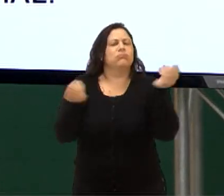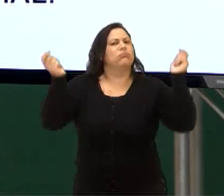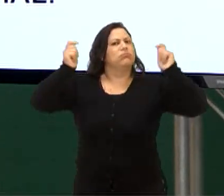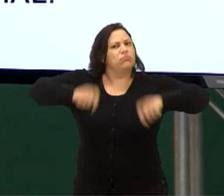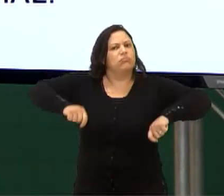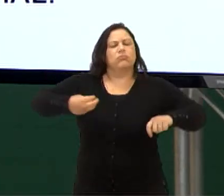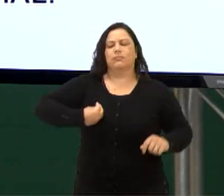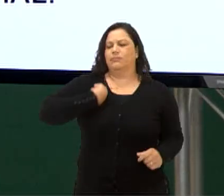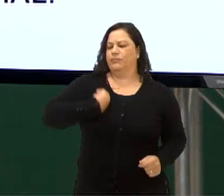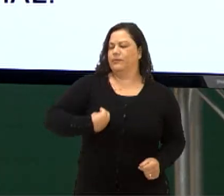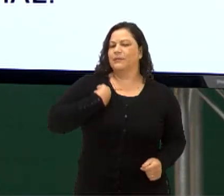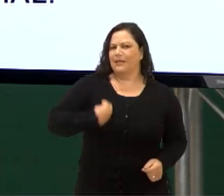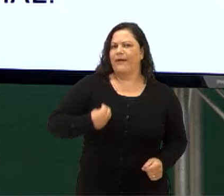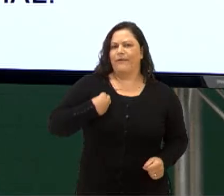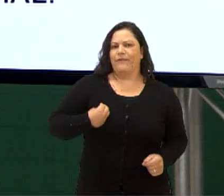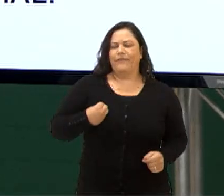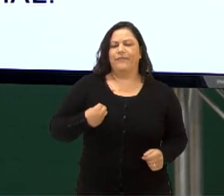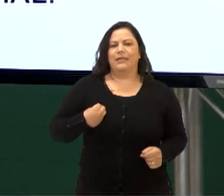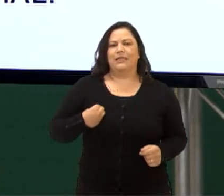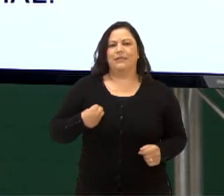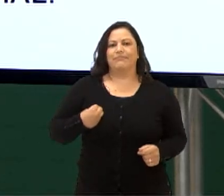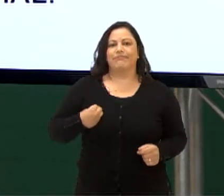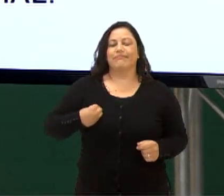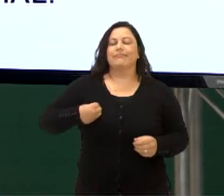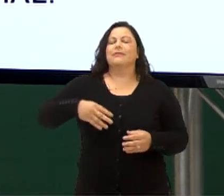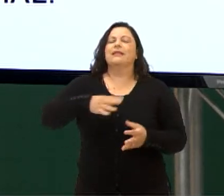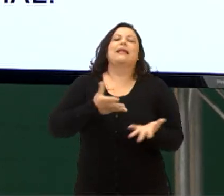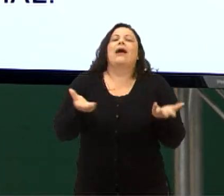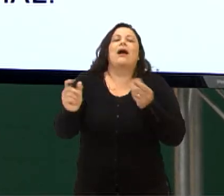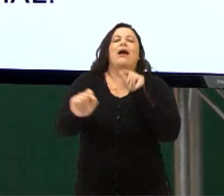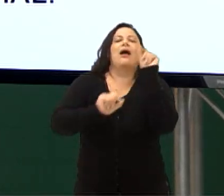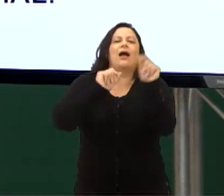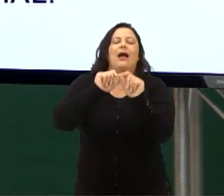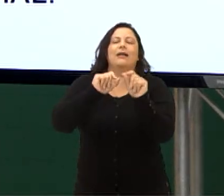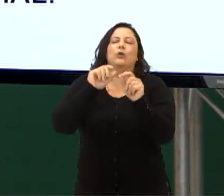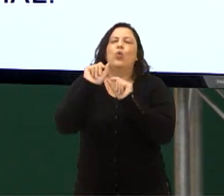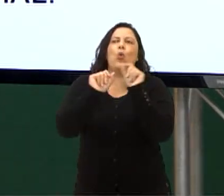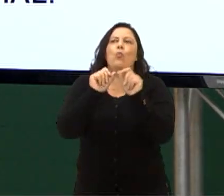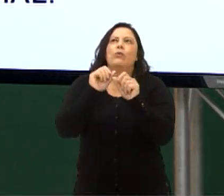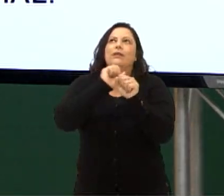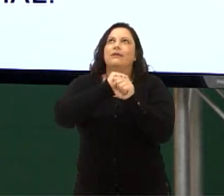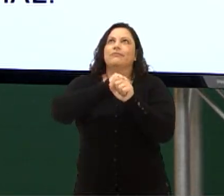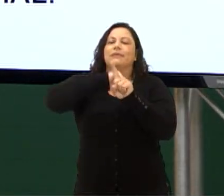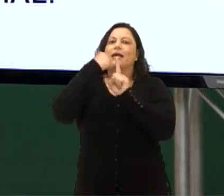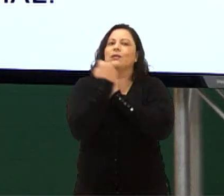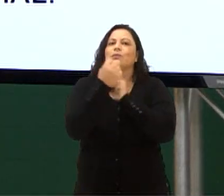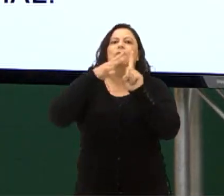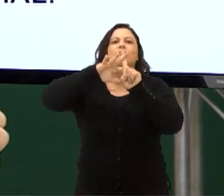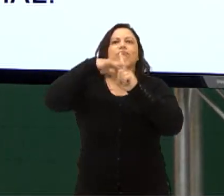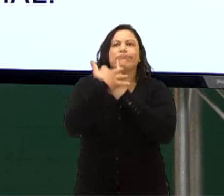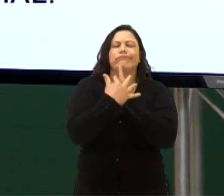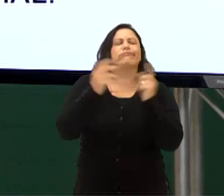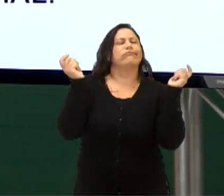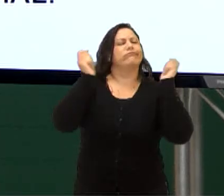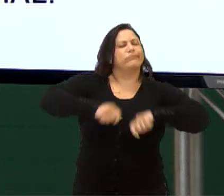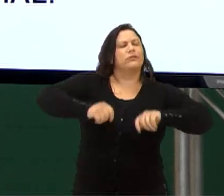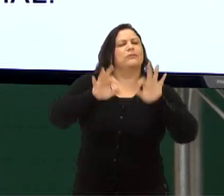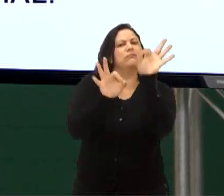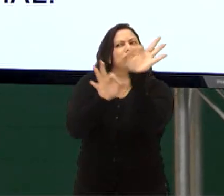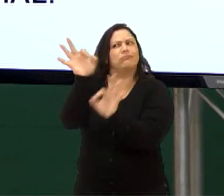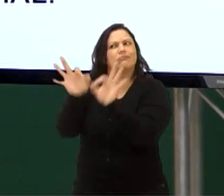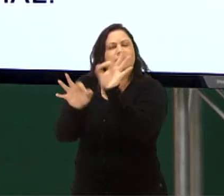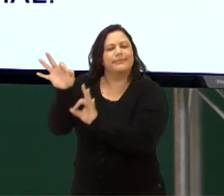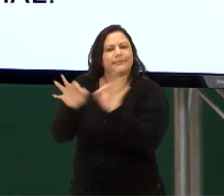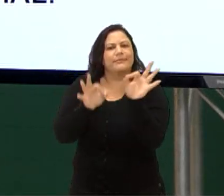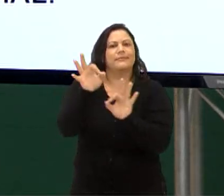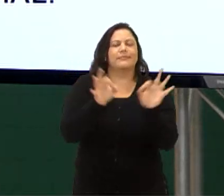a vida, né, comunitária, como que a sociedade poderia se organizar em Atenas, tá? Então acabou lá a tirania do Hípias e